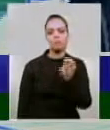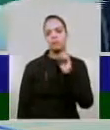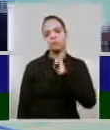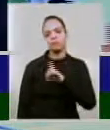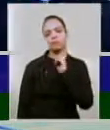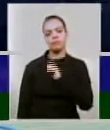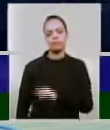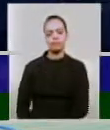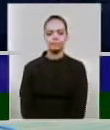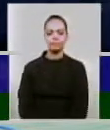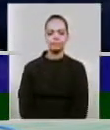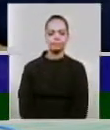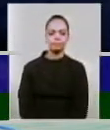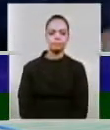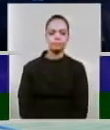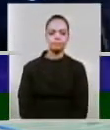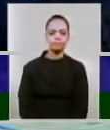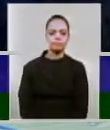Gerais.